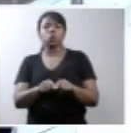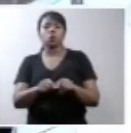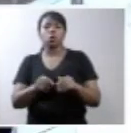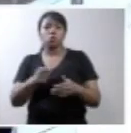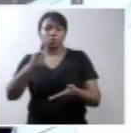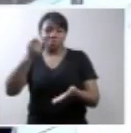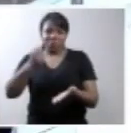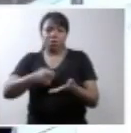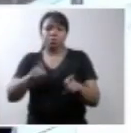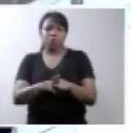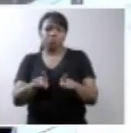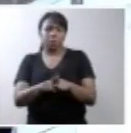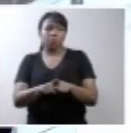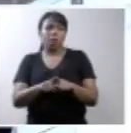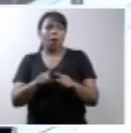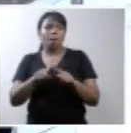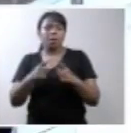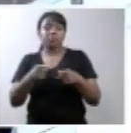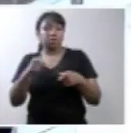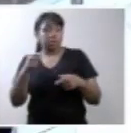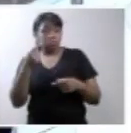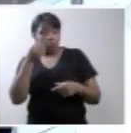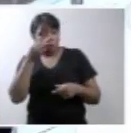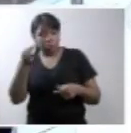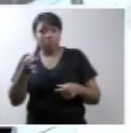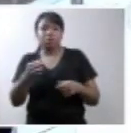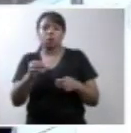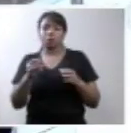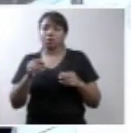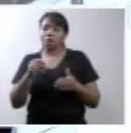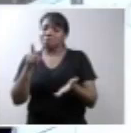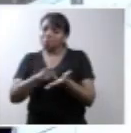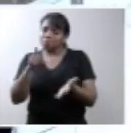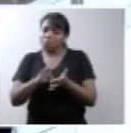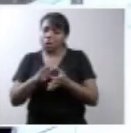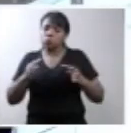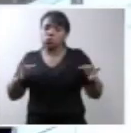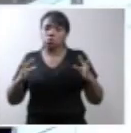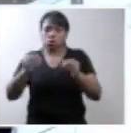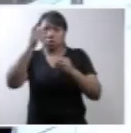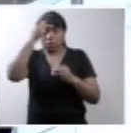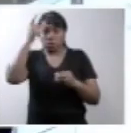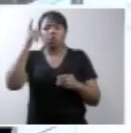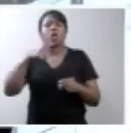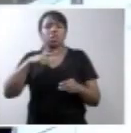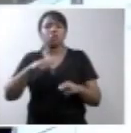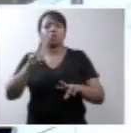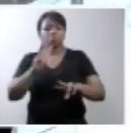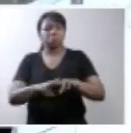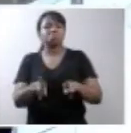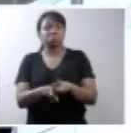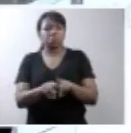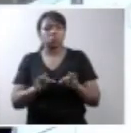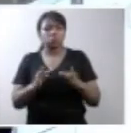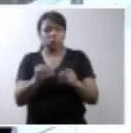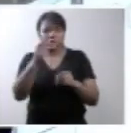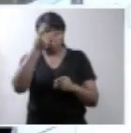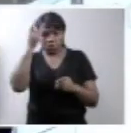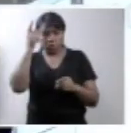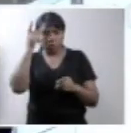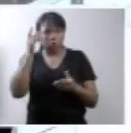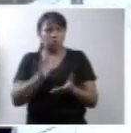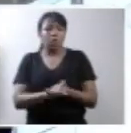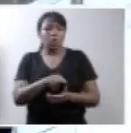tribunal de com os crimes nazistas Isso é uma observação porque vale para todos houve uma condenação